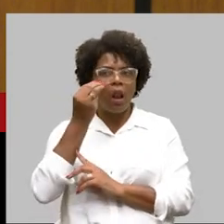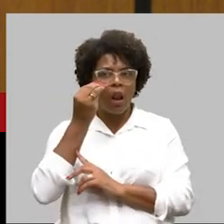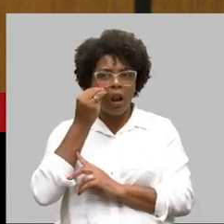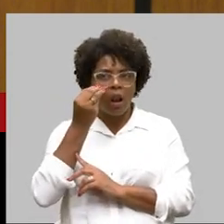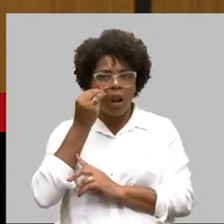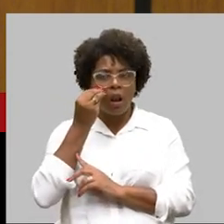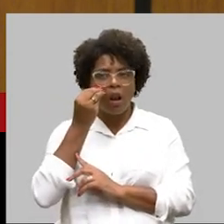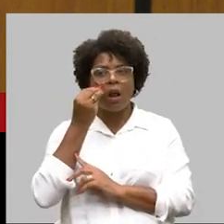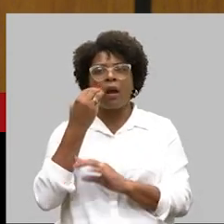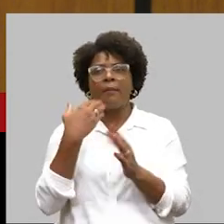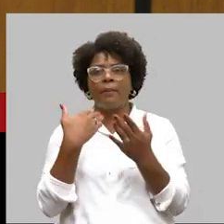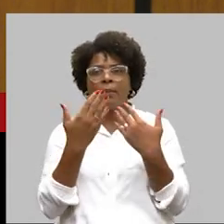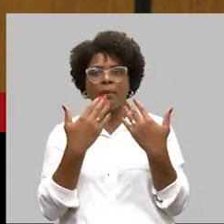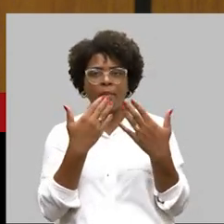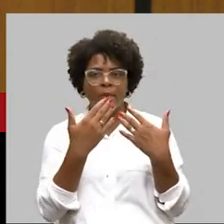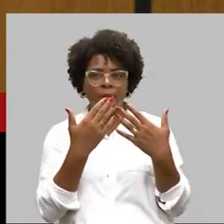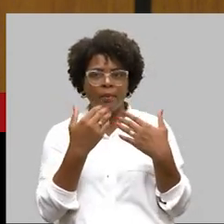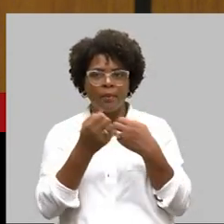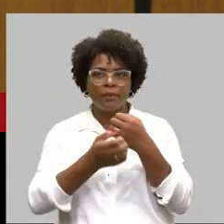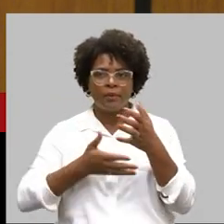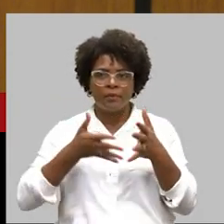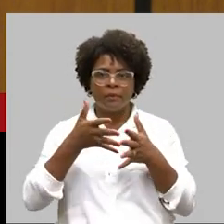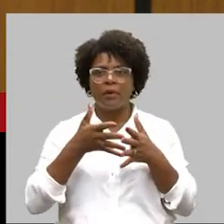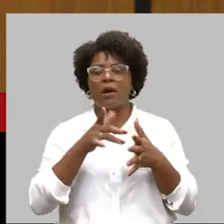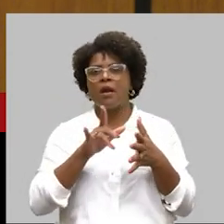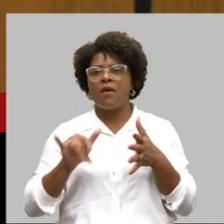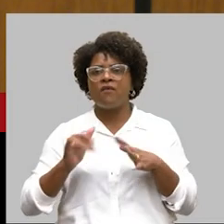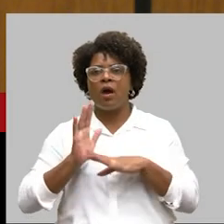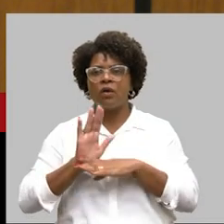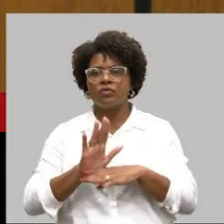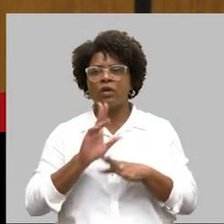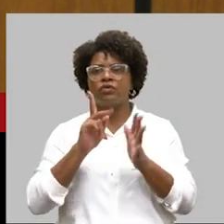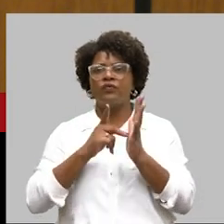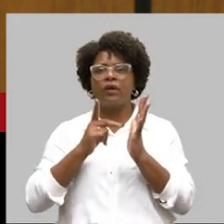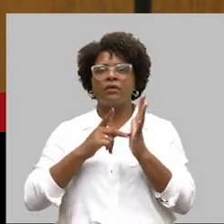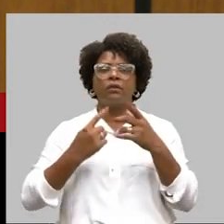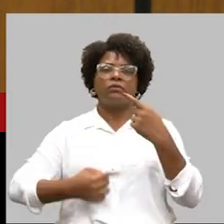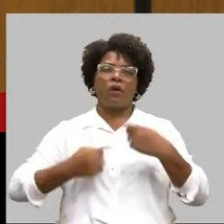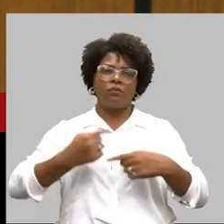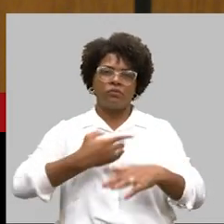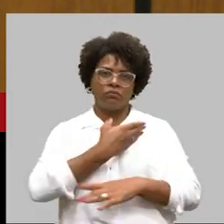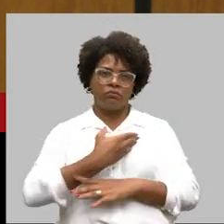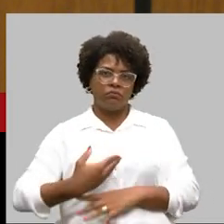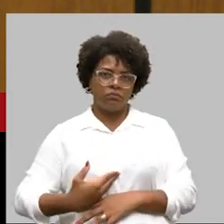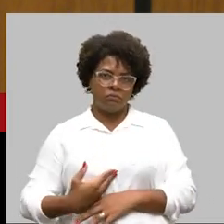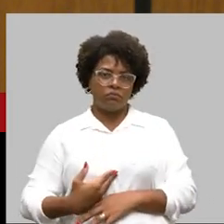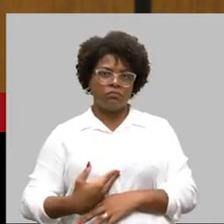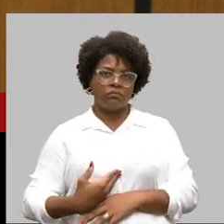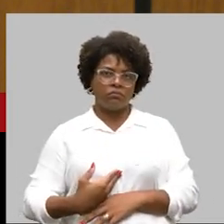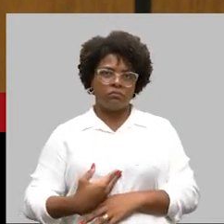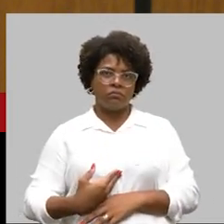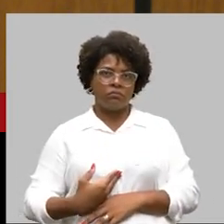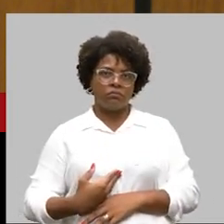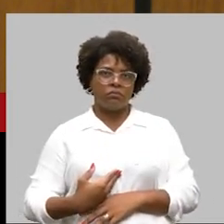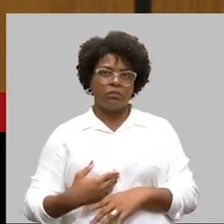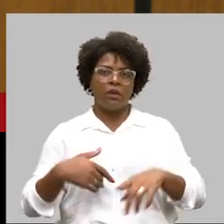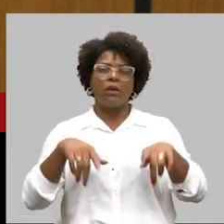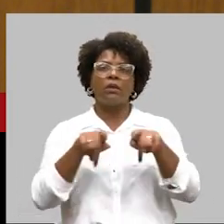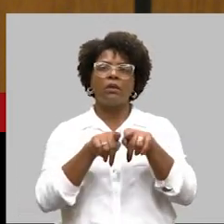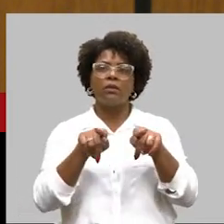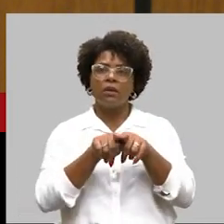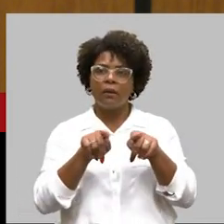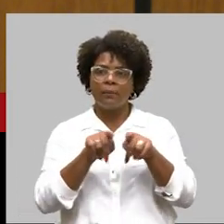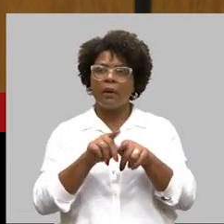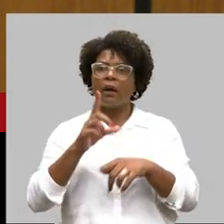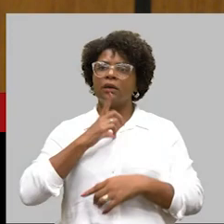diálogo né para com contribuir de fato com essa política pública inclusive até então nós temos em